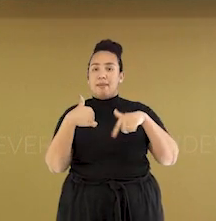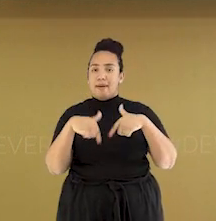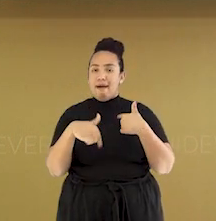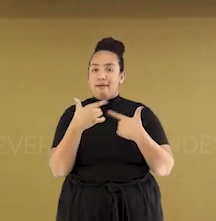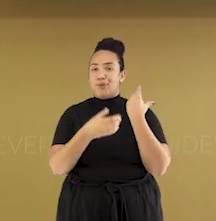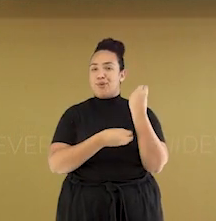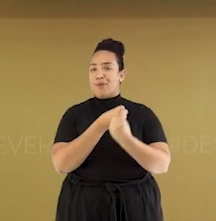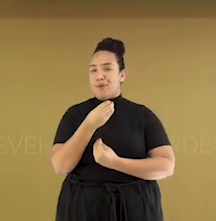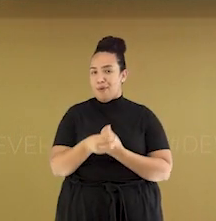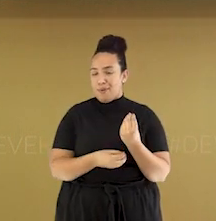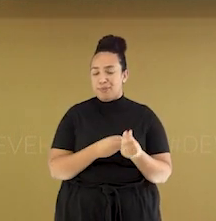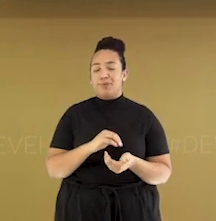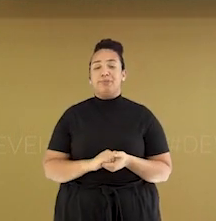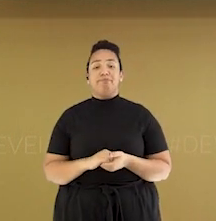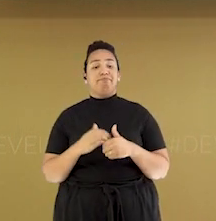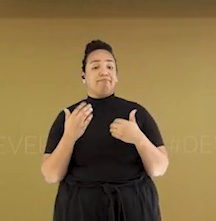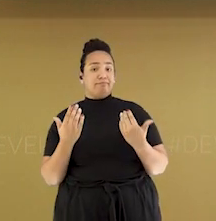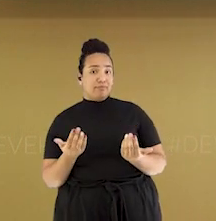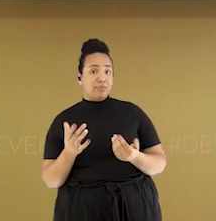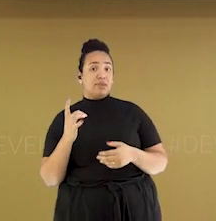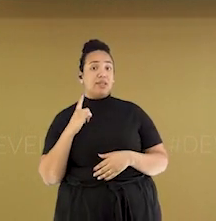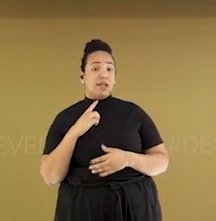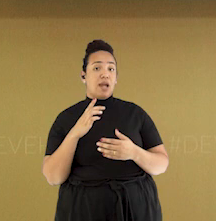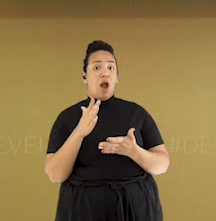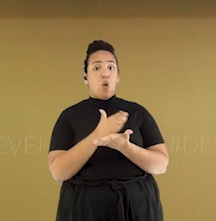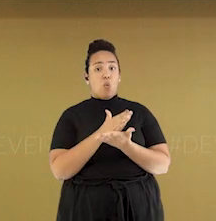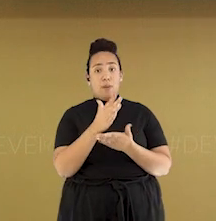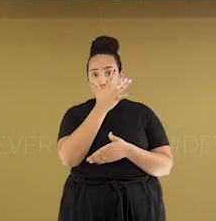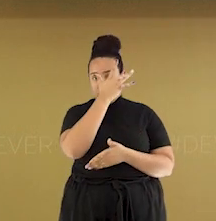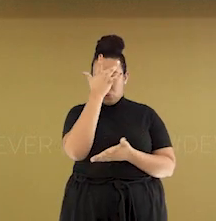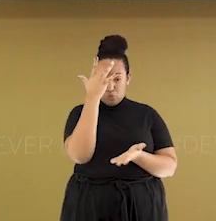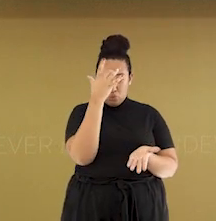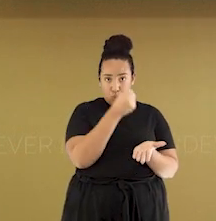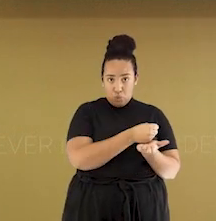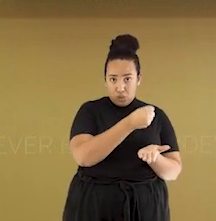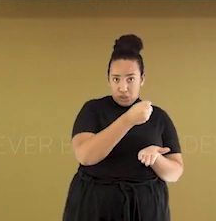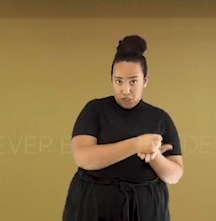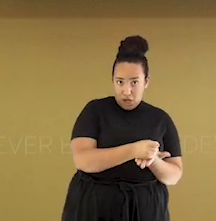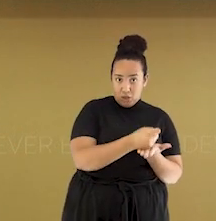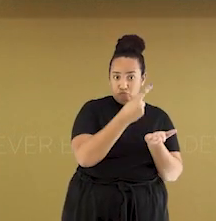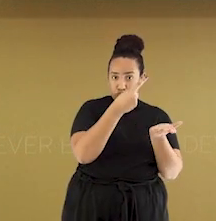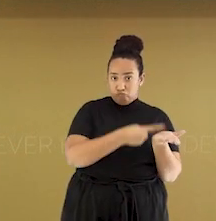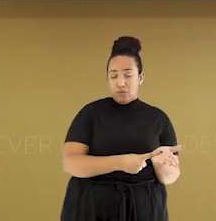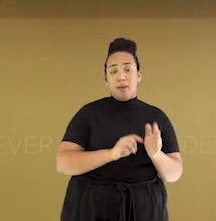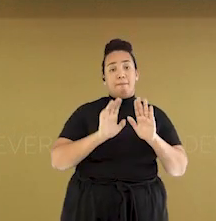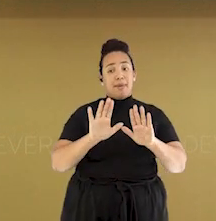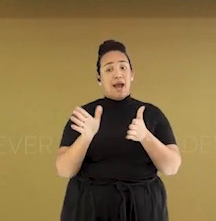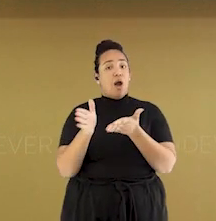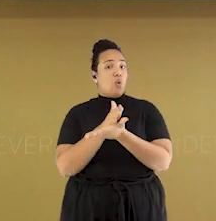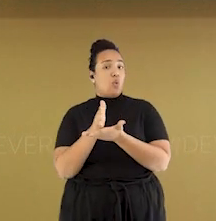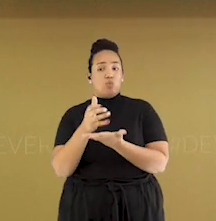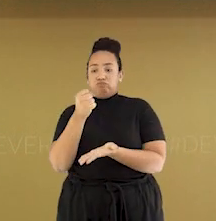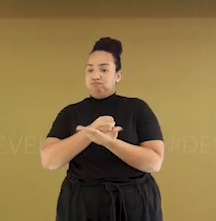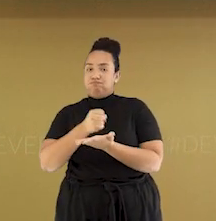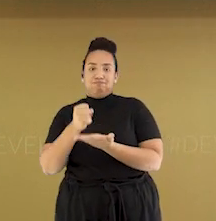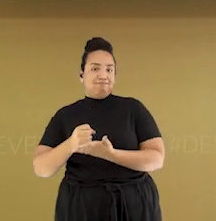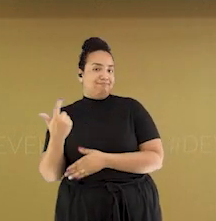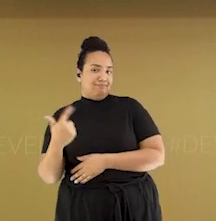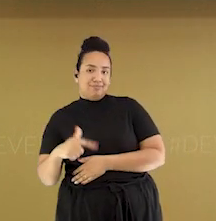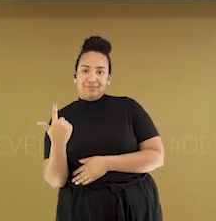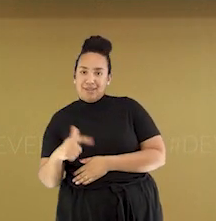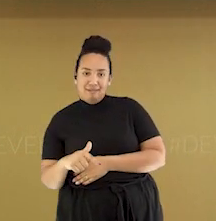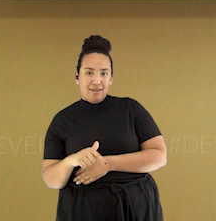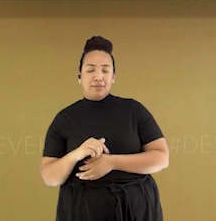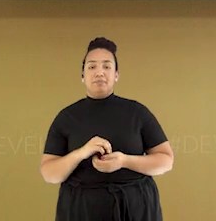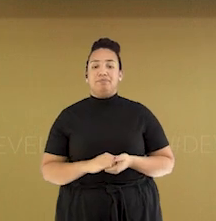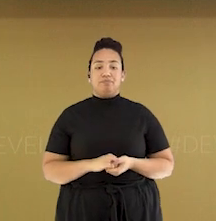Algumas pessoas têm um contrato com seus patrões e outras não têm. Existem pessoas que também fazem acordos de